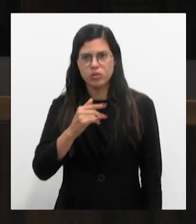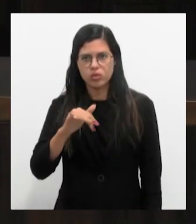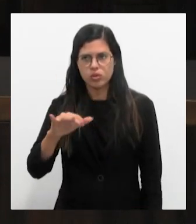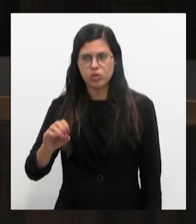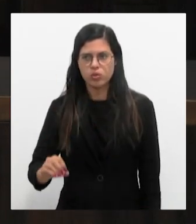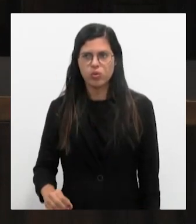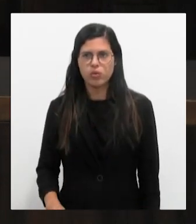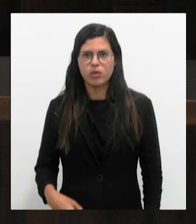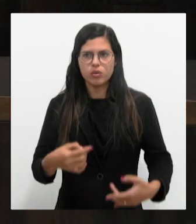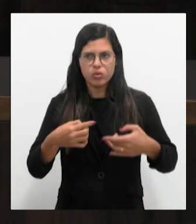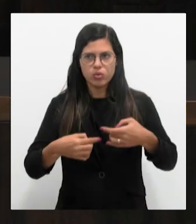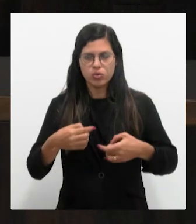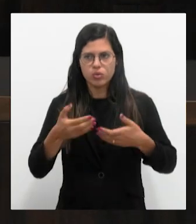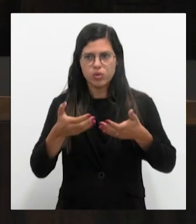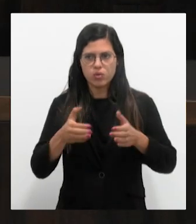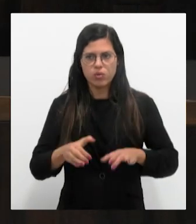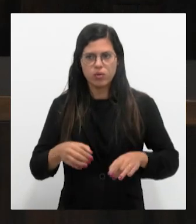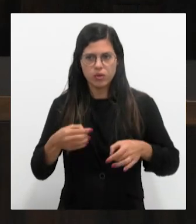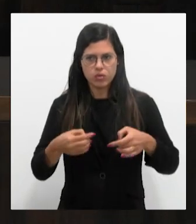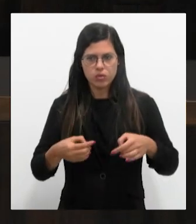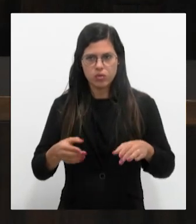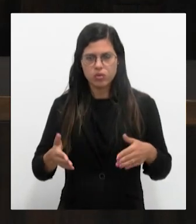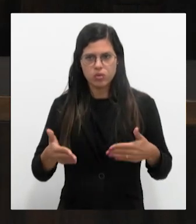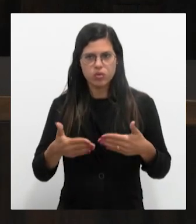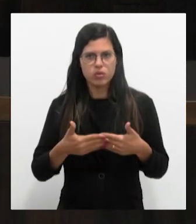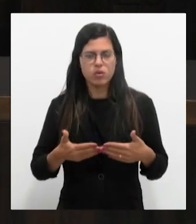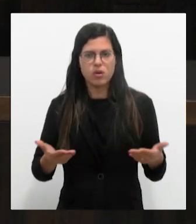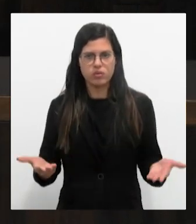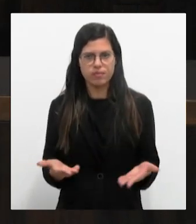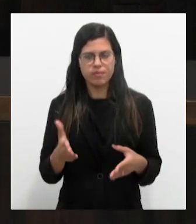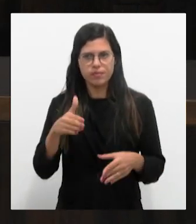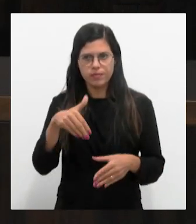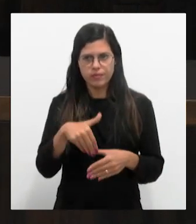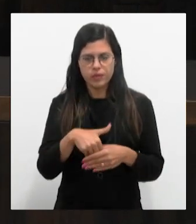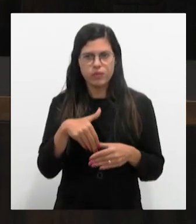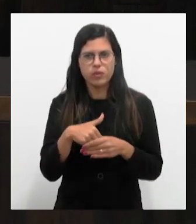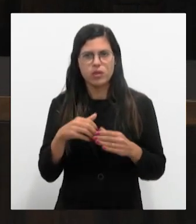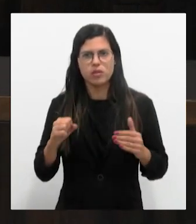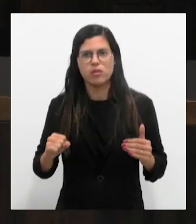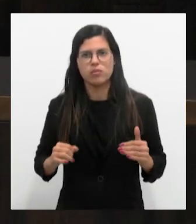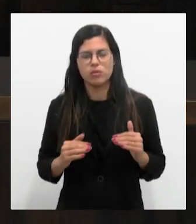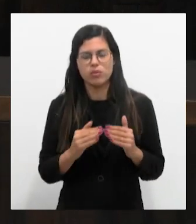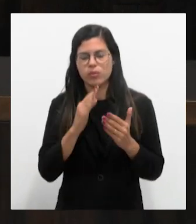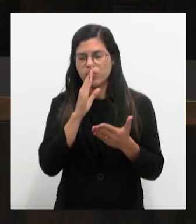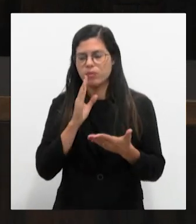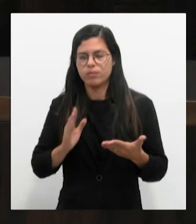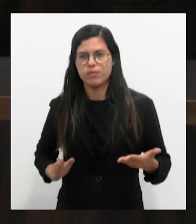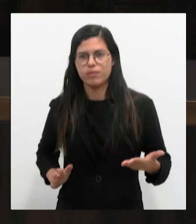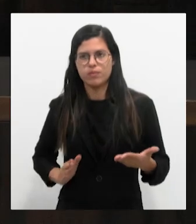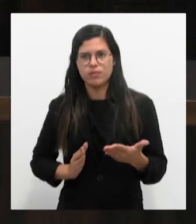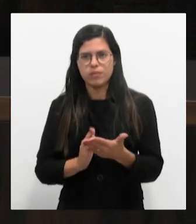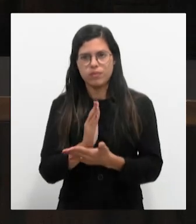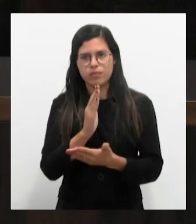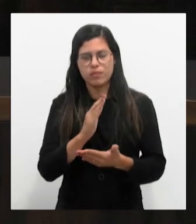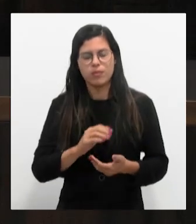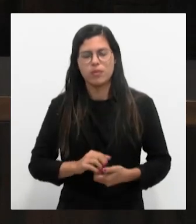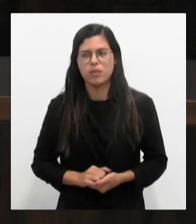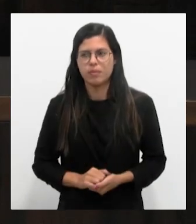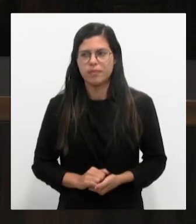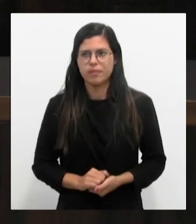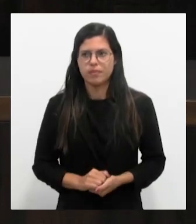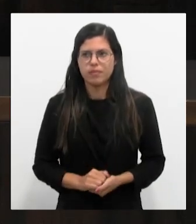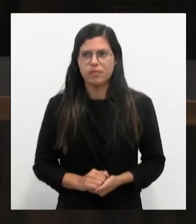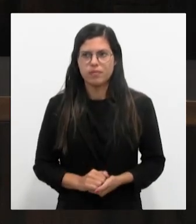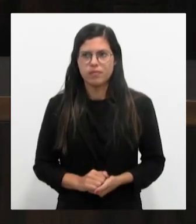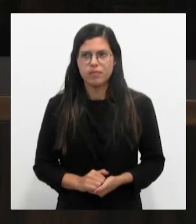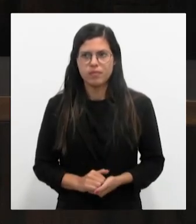Machado. Em discussão. Não havendo quem queira discutir, encerrada a discussão. Em votação. Os senhores que aprovam